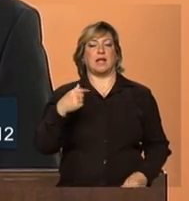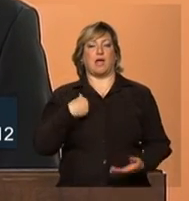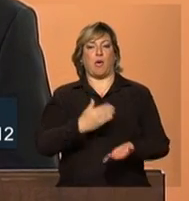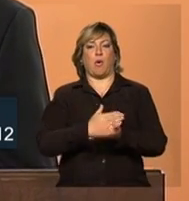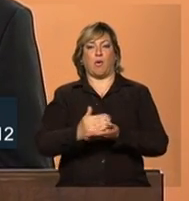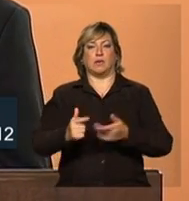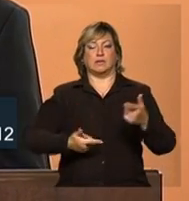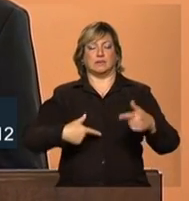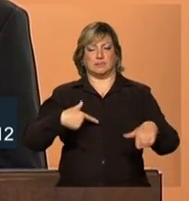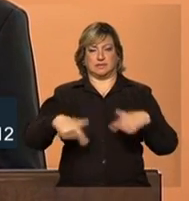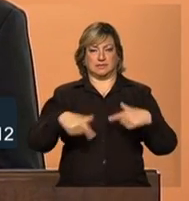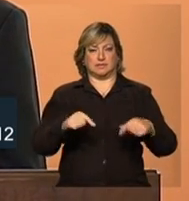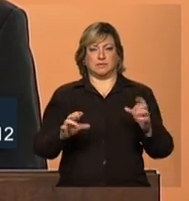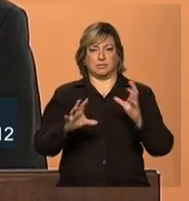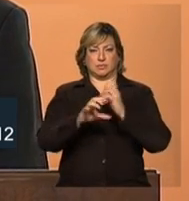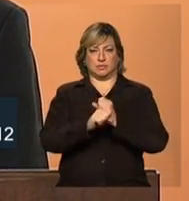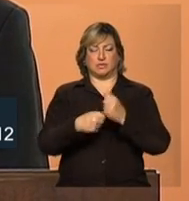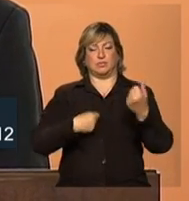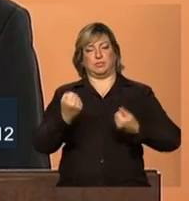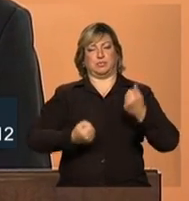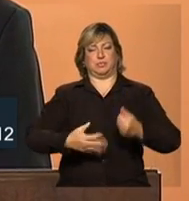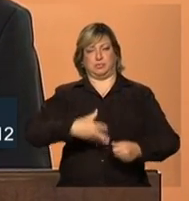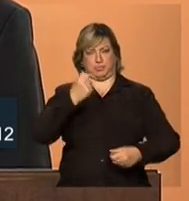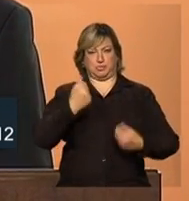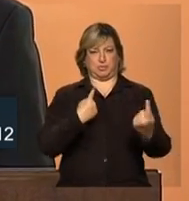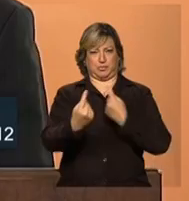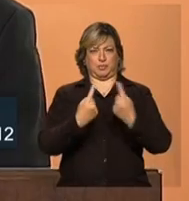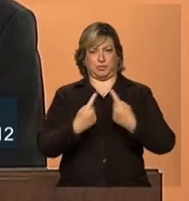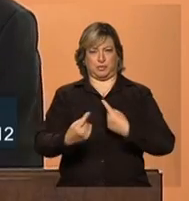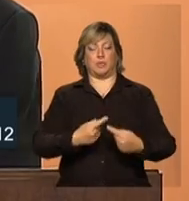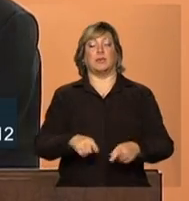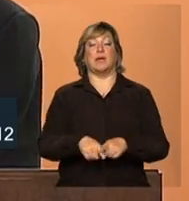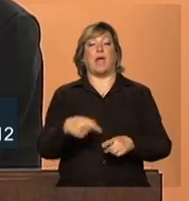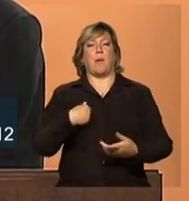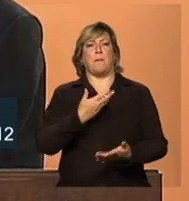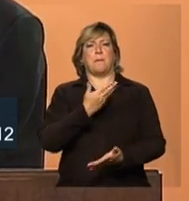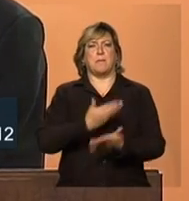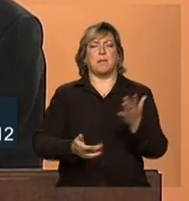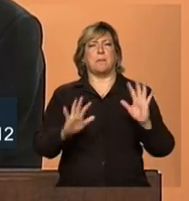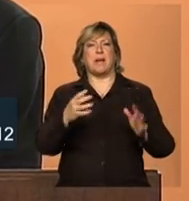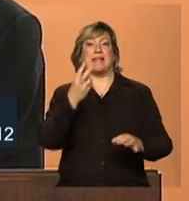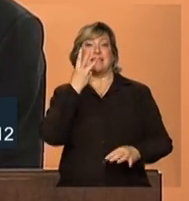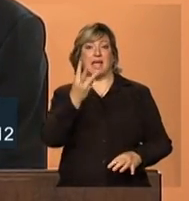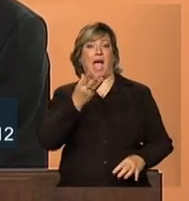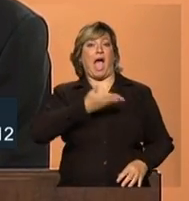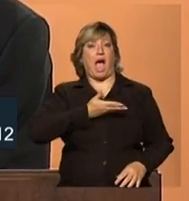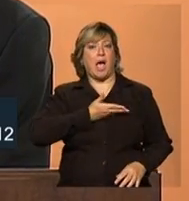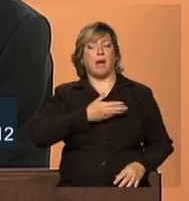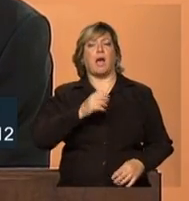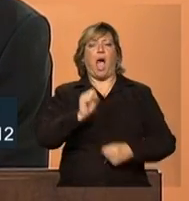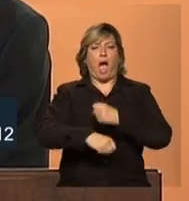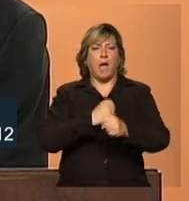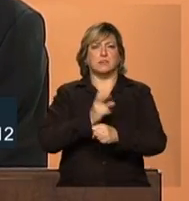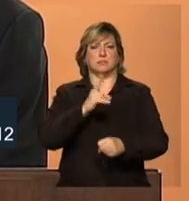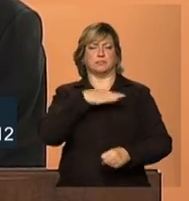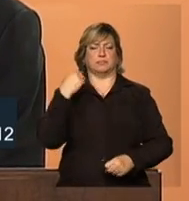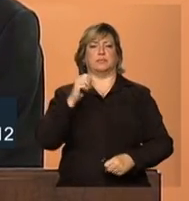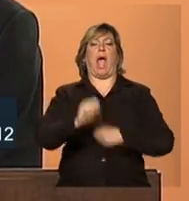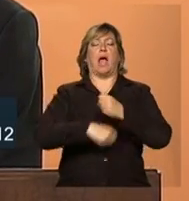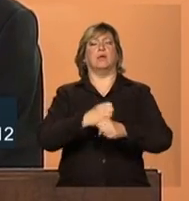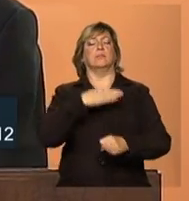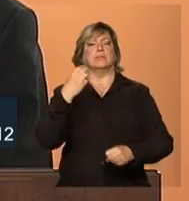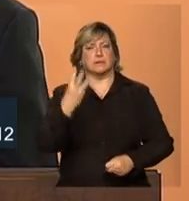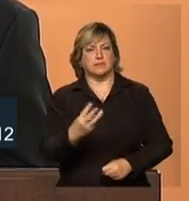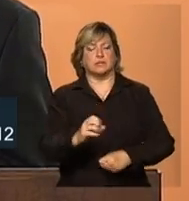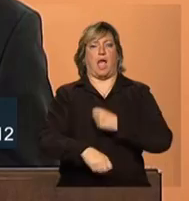1970, eu perdi uma média de 3 colegas por ano. E o movimento que nós começamos no automobilismo, na Fórmula 1 naquela